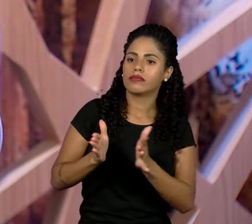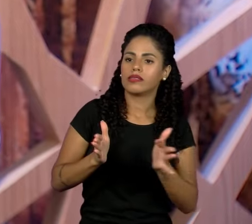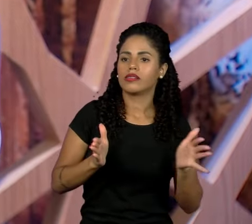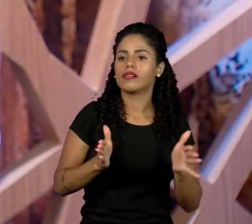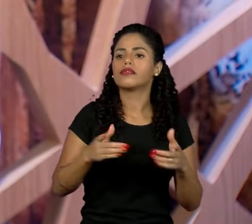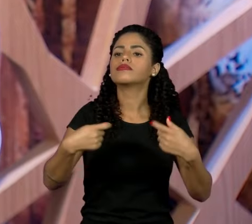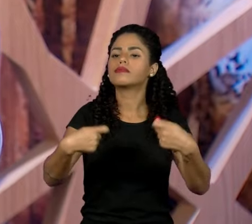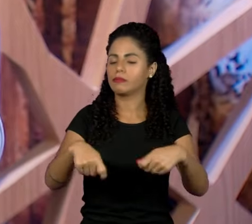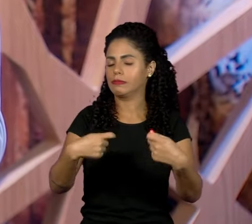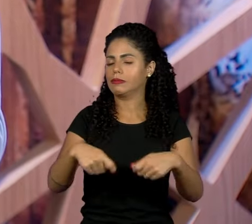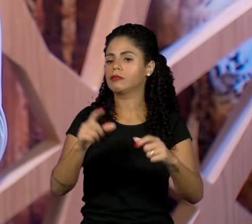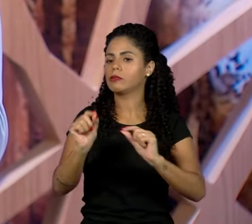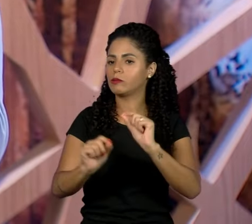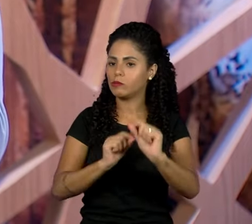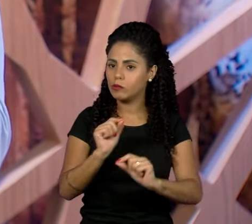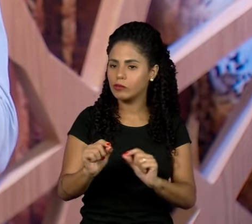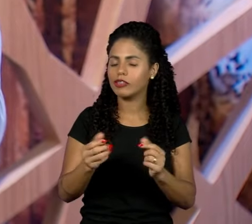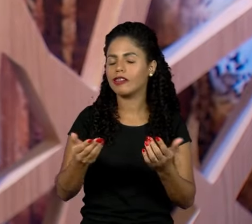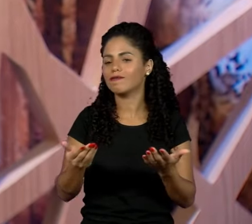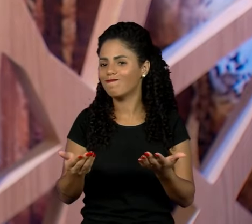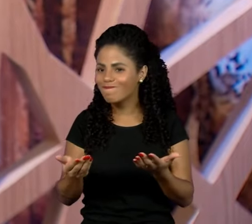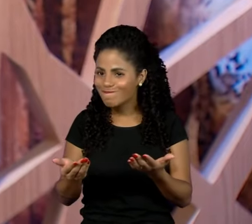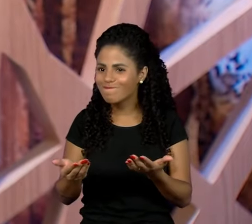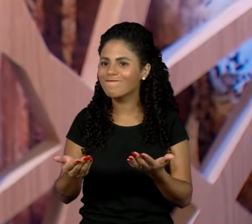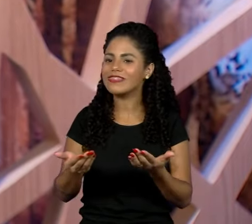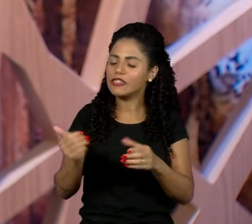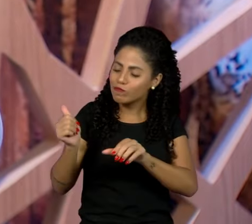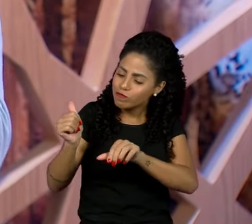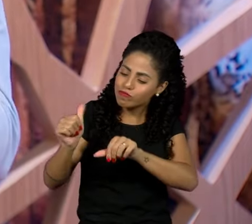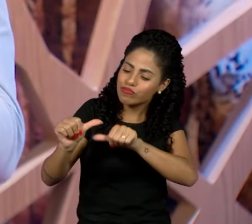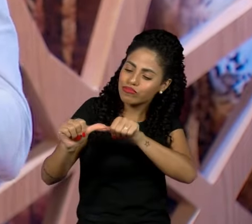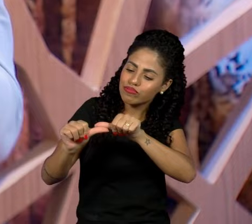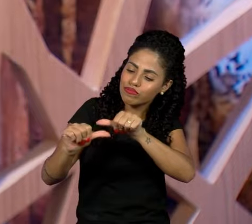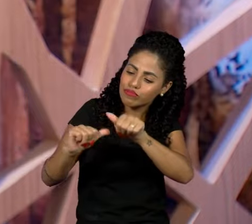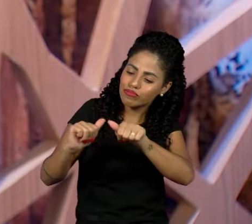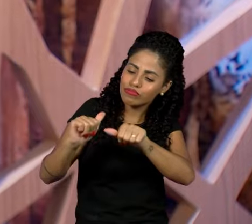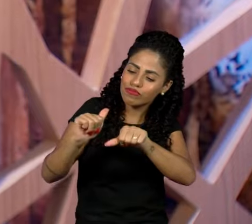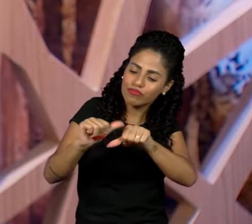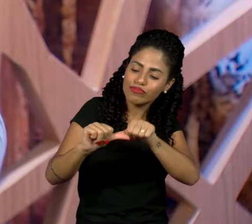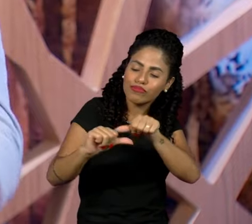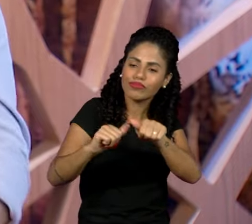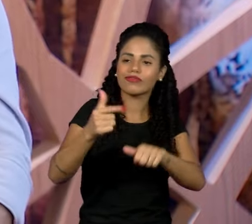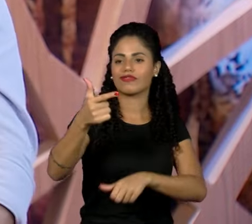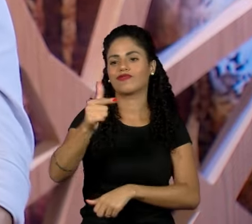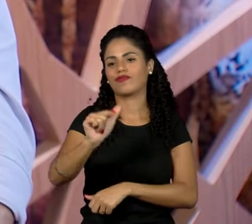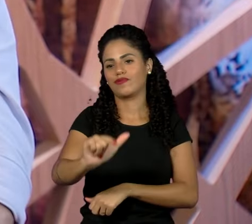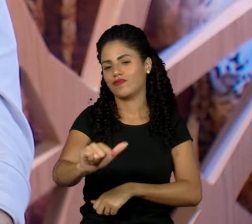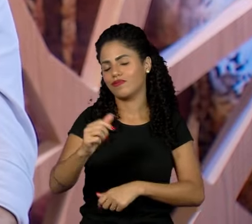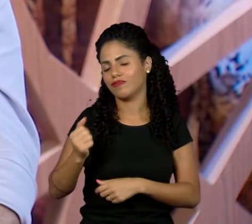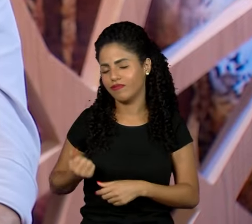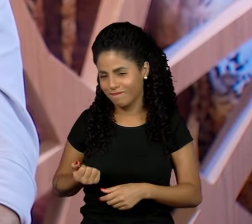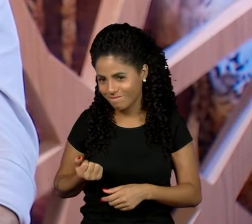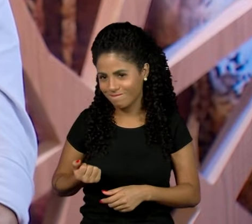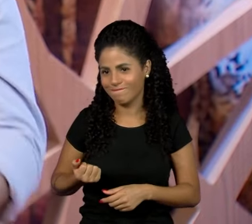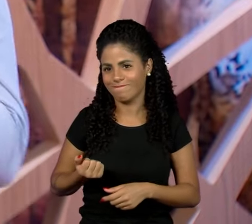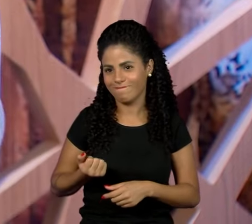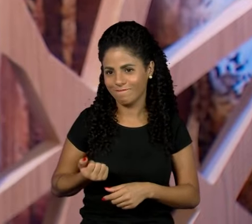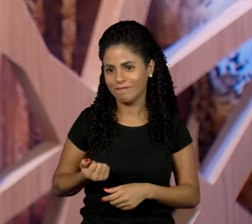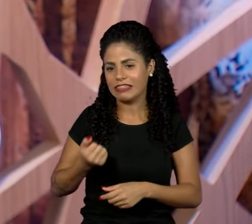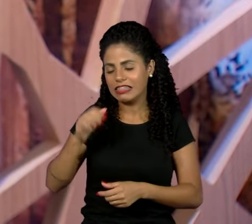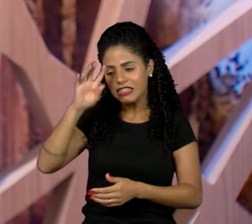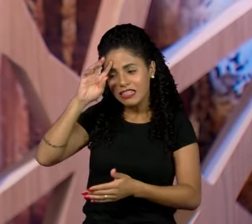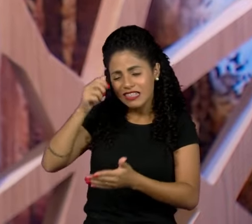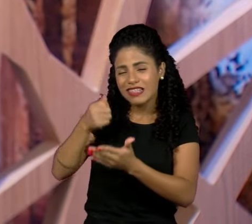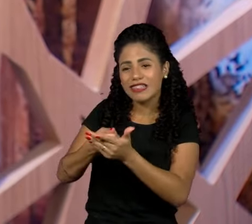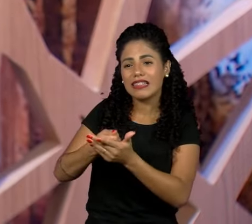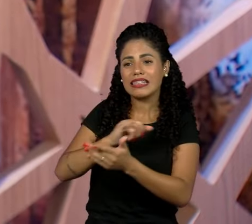que é necessário reinventar, refazer as perguntas, né, e decidir